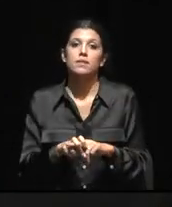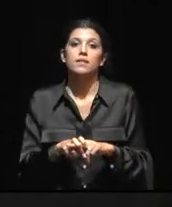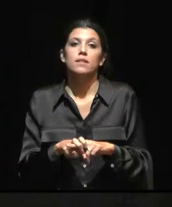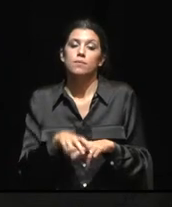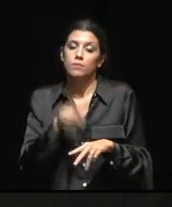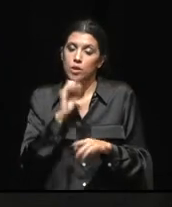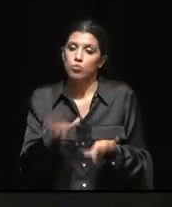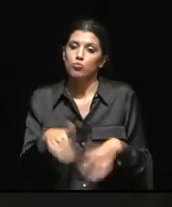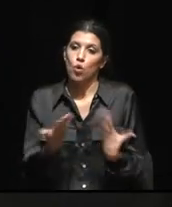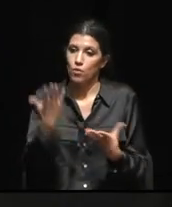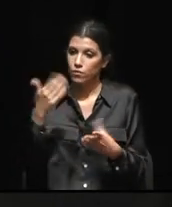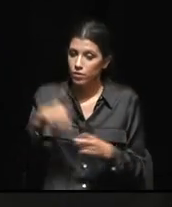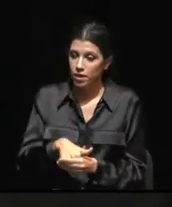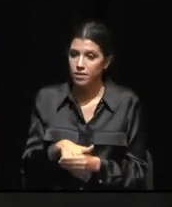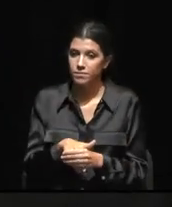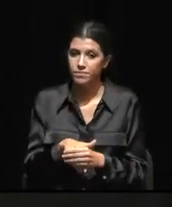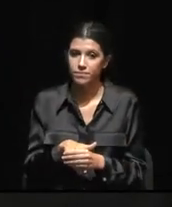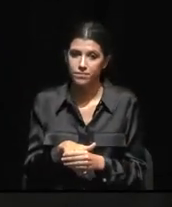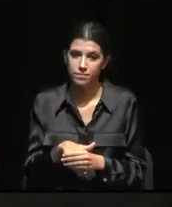podermos